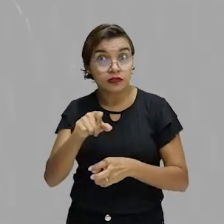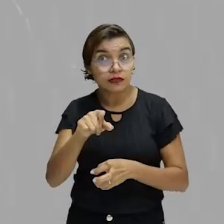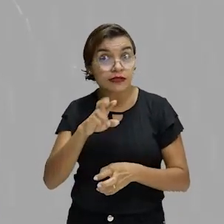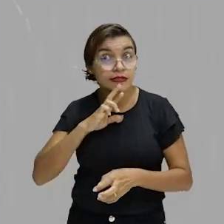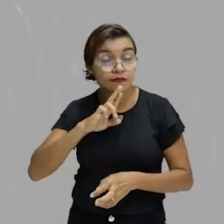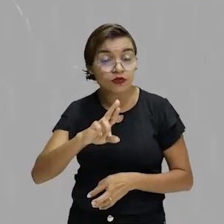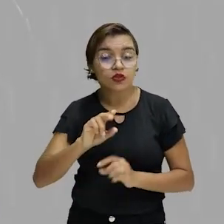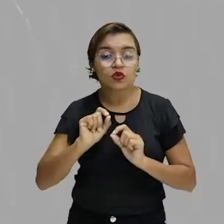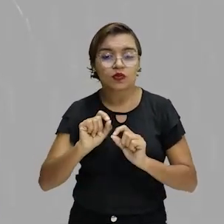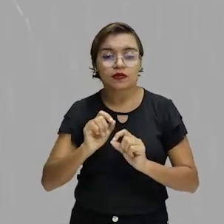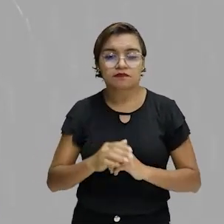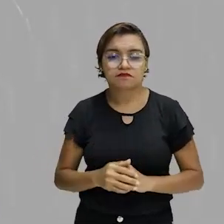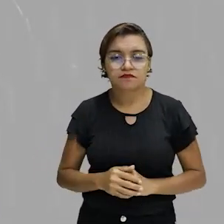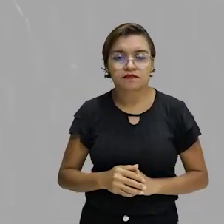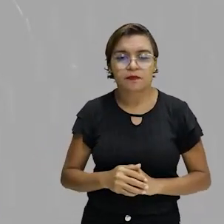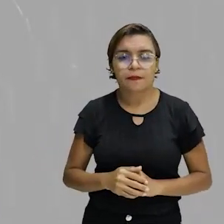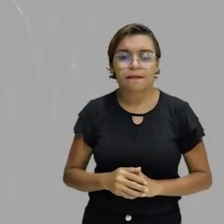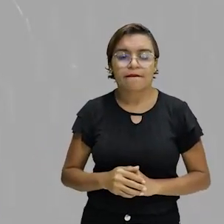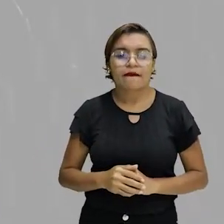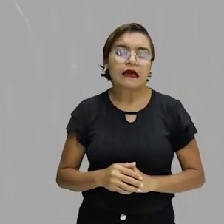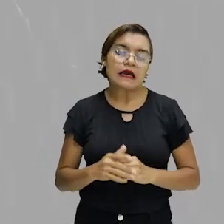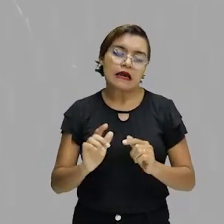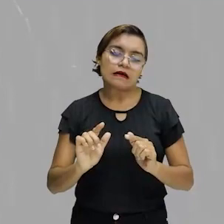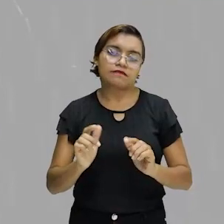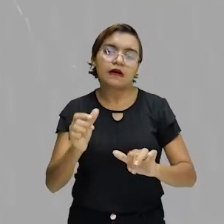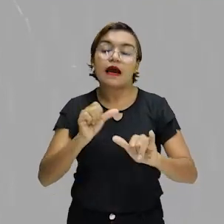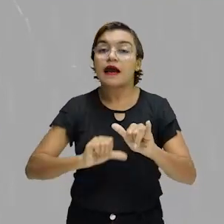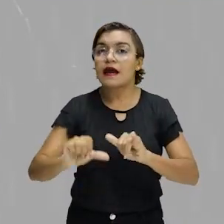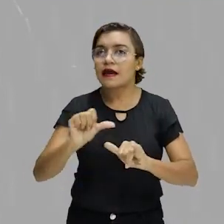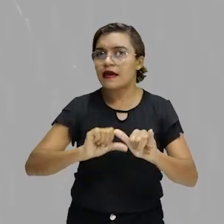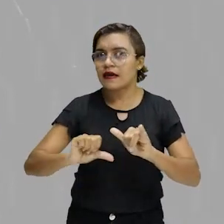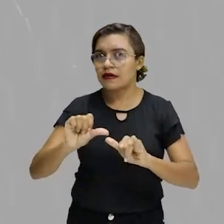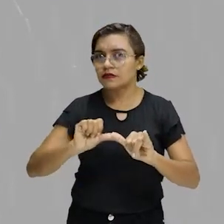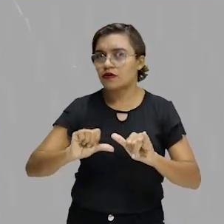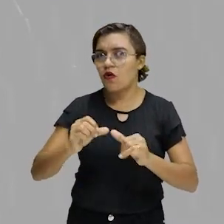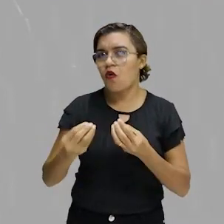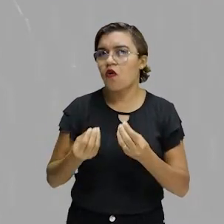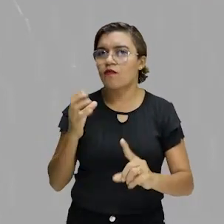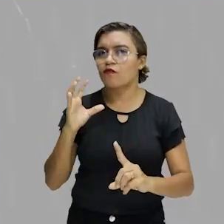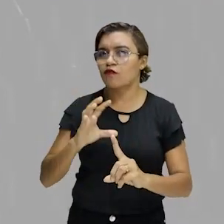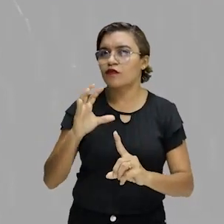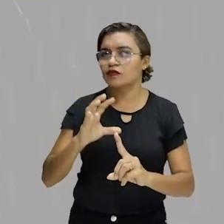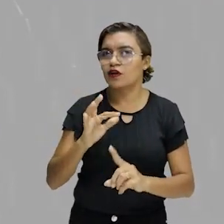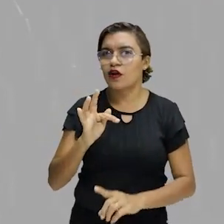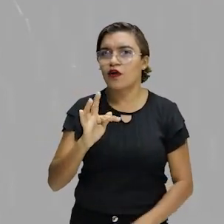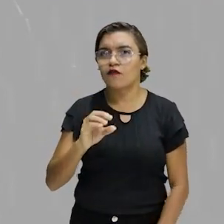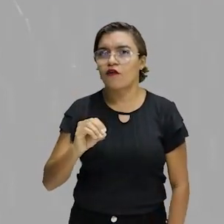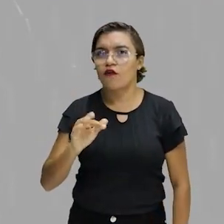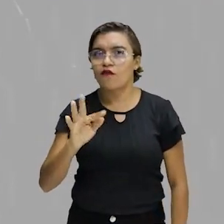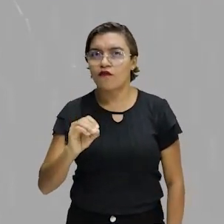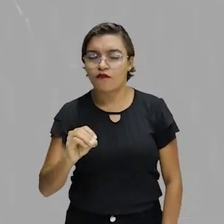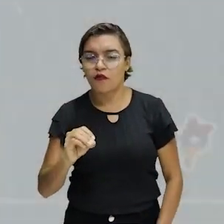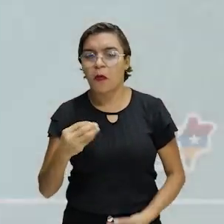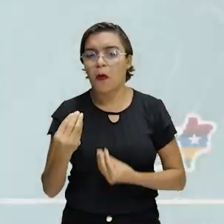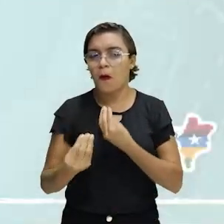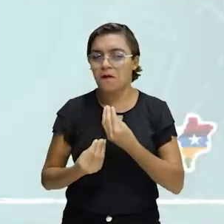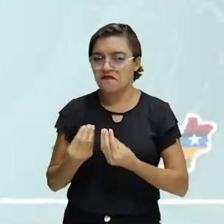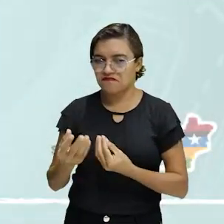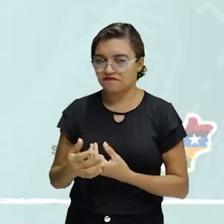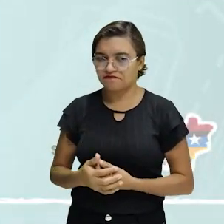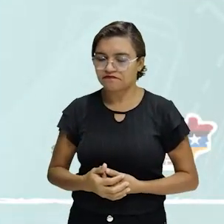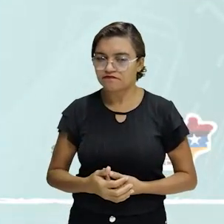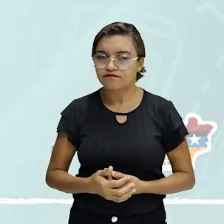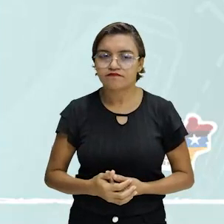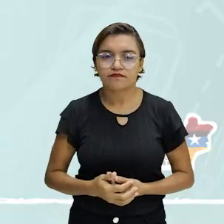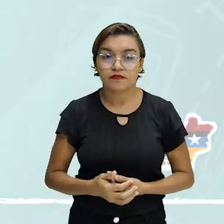reação Classifique a reação e o que provoca Fofura do pão Então vamos lá pra